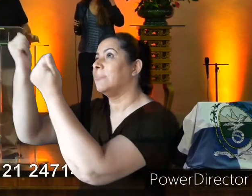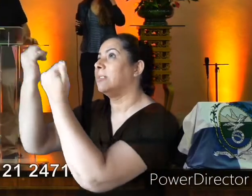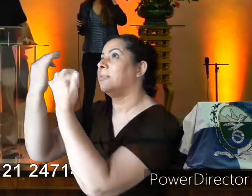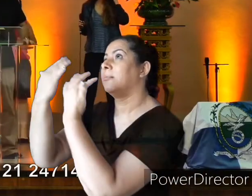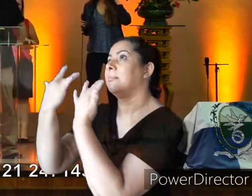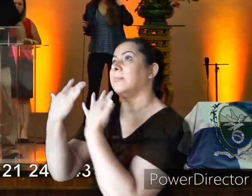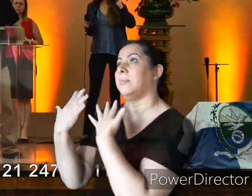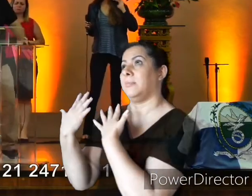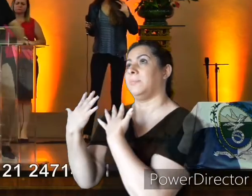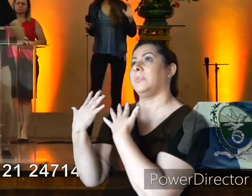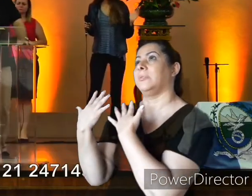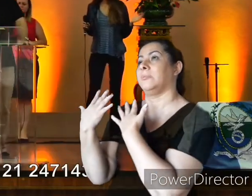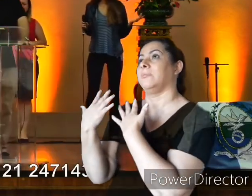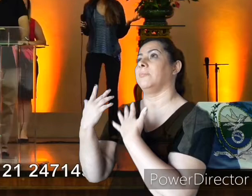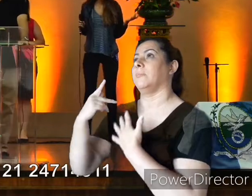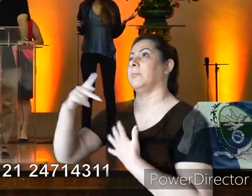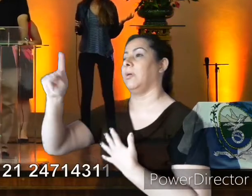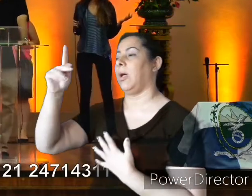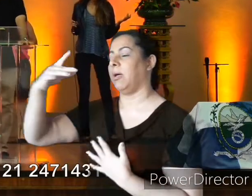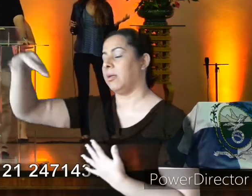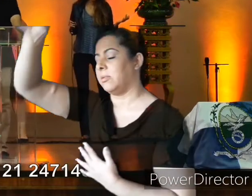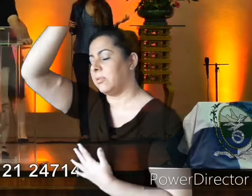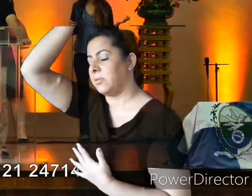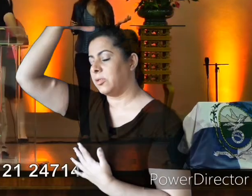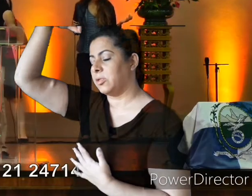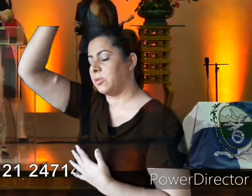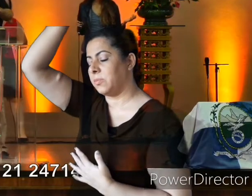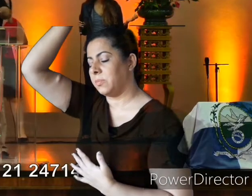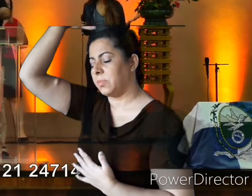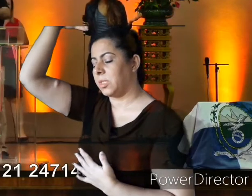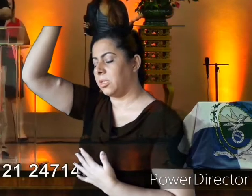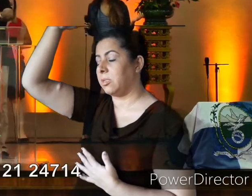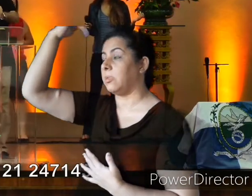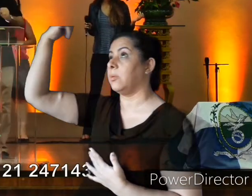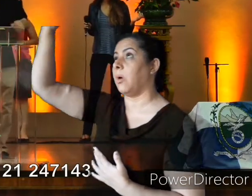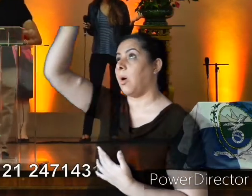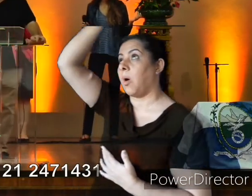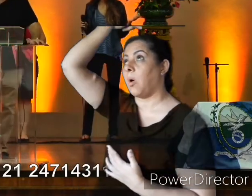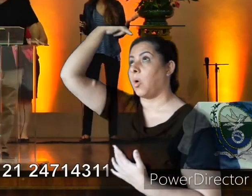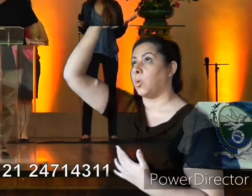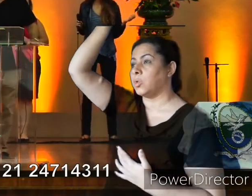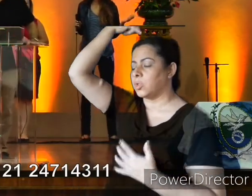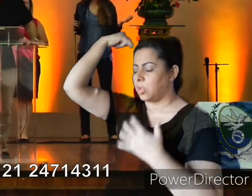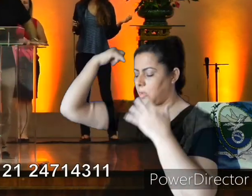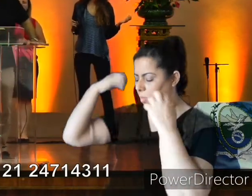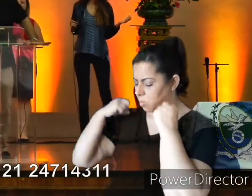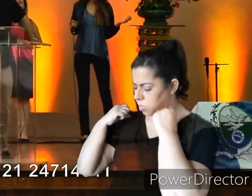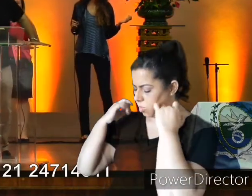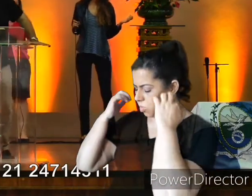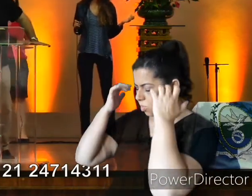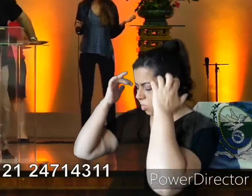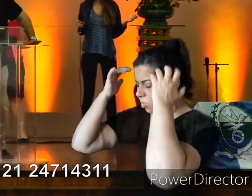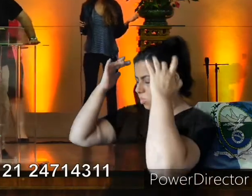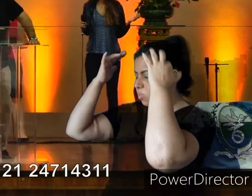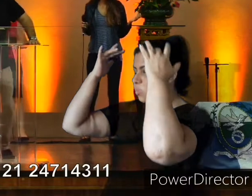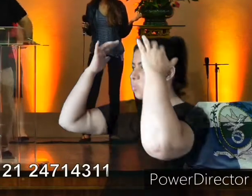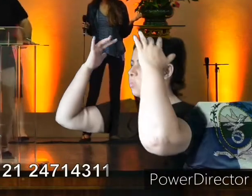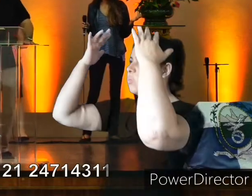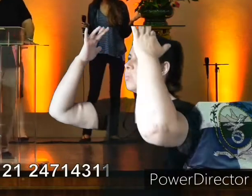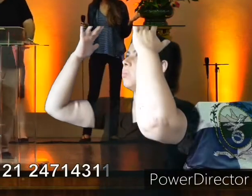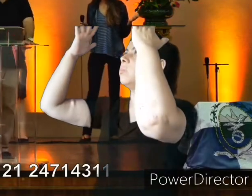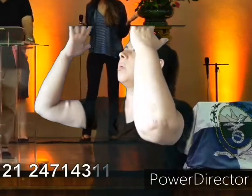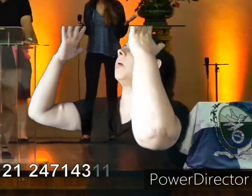Santo. E eu já sei, Senhor, que já tem uma mesa preparada para mim